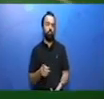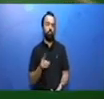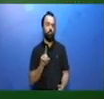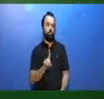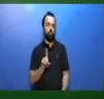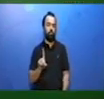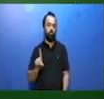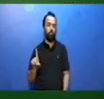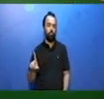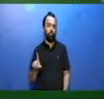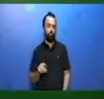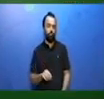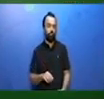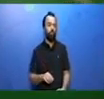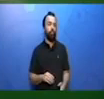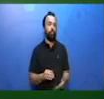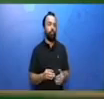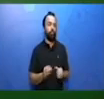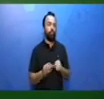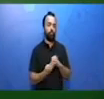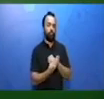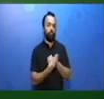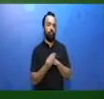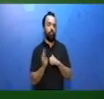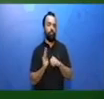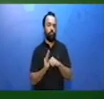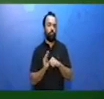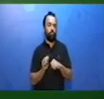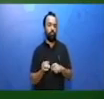111, os bairros da cidade.